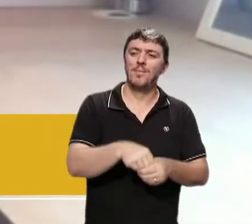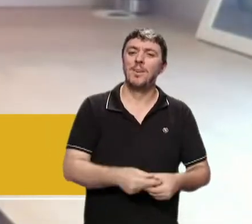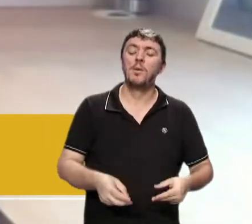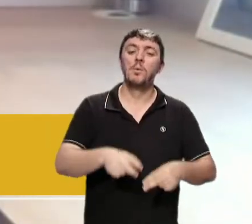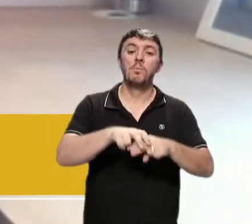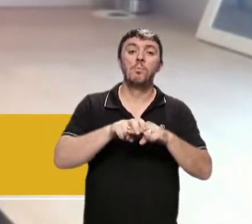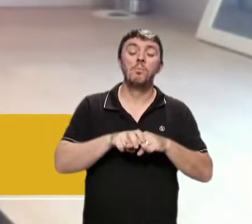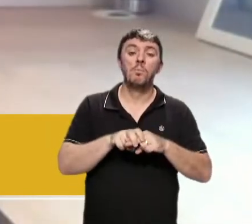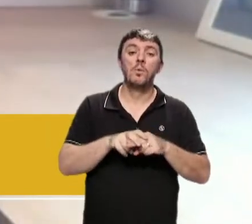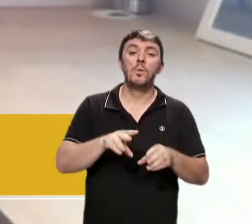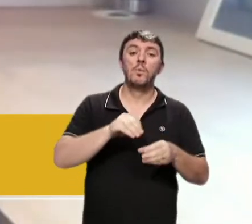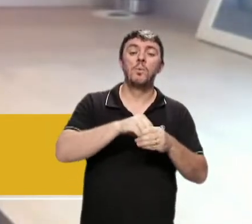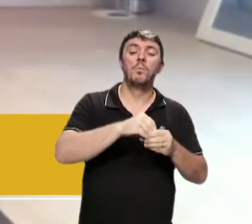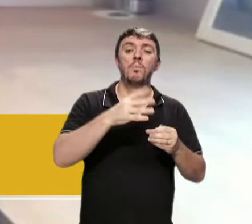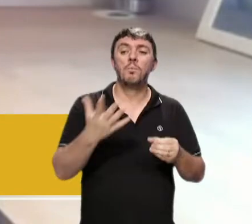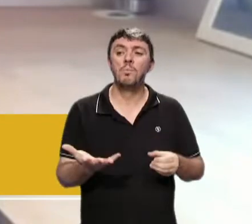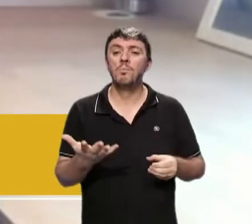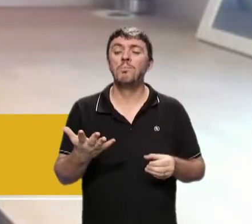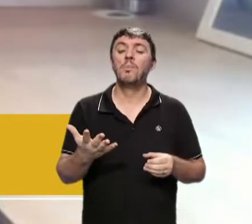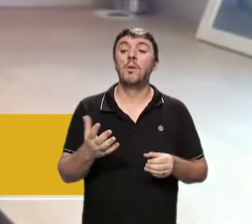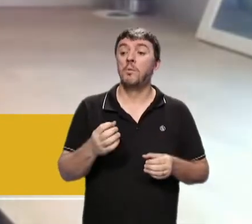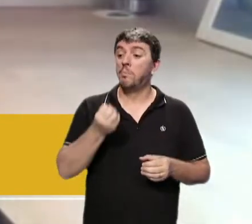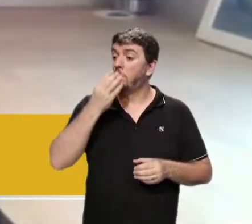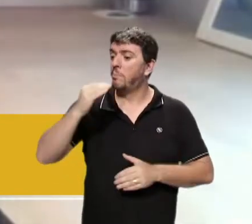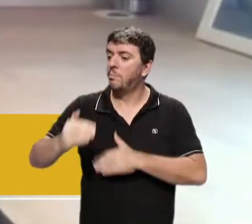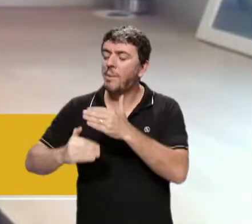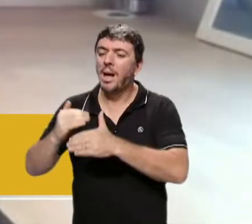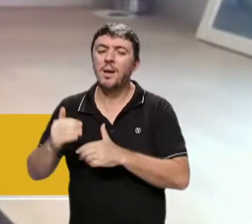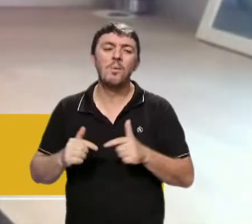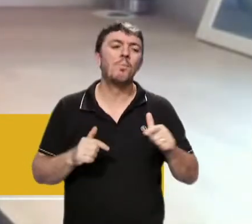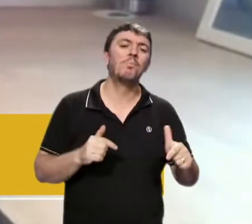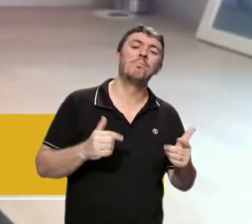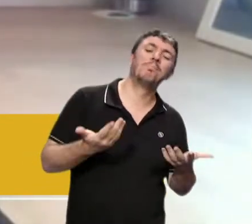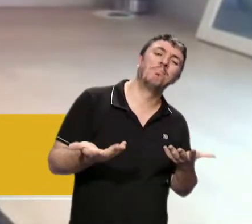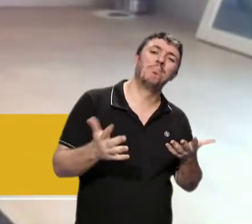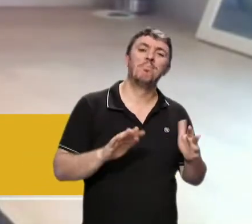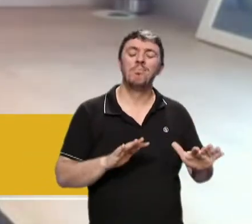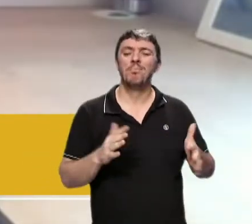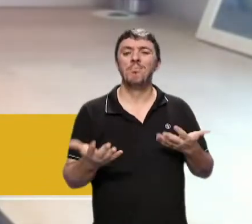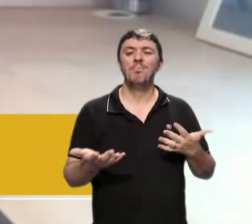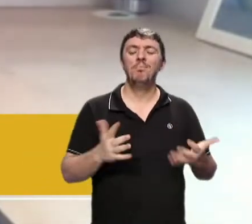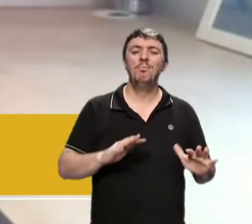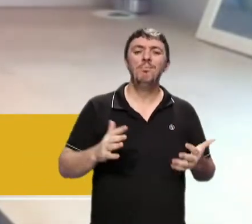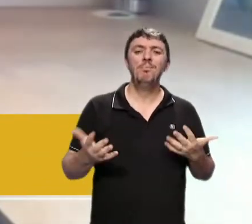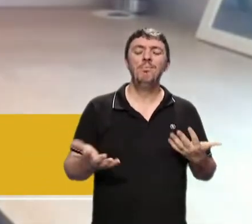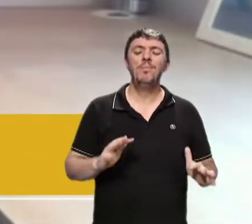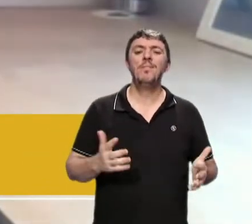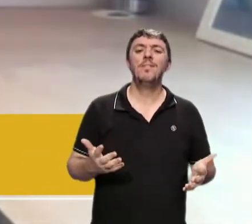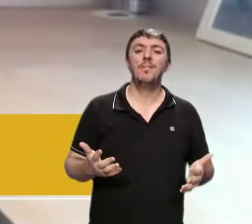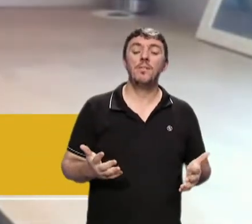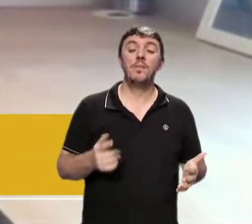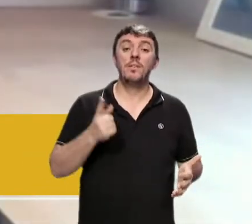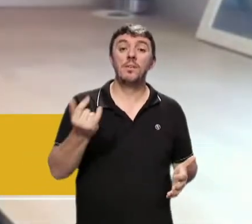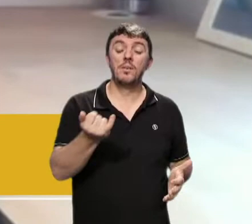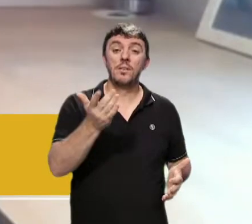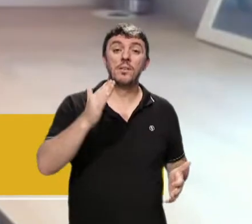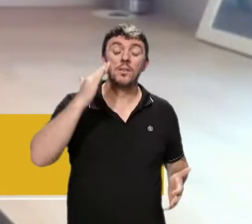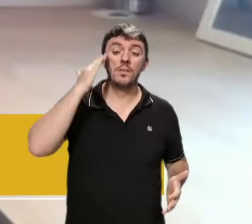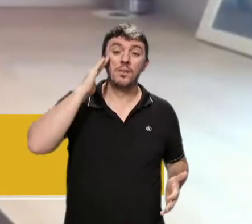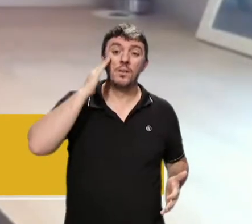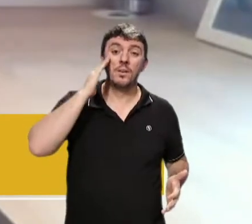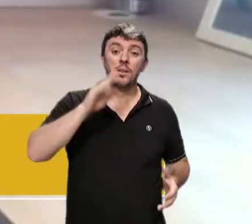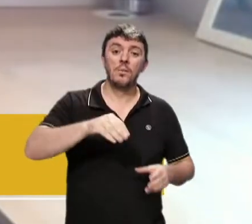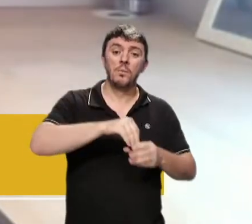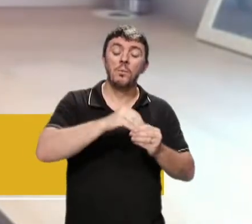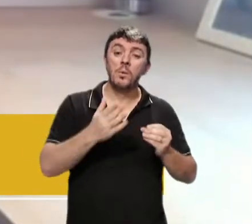conteúdos performam bem, outros nem tanto. É importante entender o tal algoritmo para a gente poder fazer conteúdos